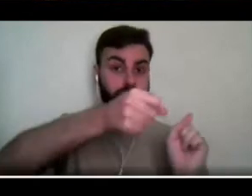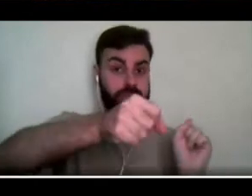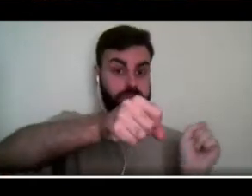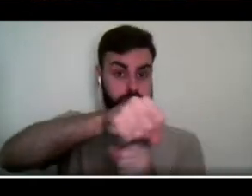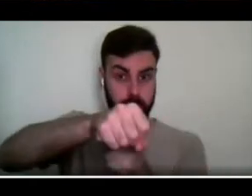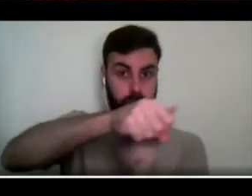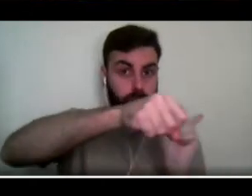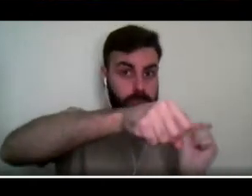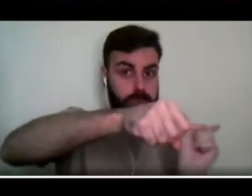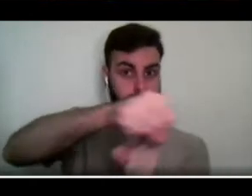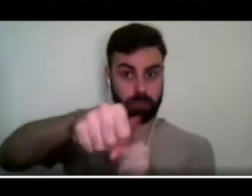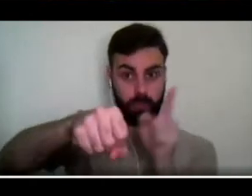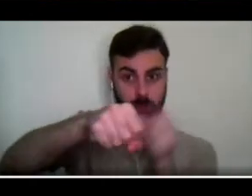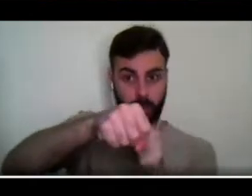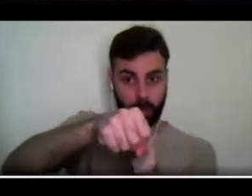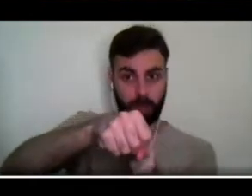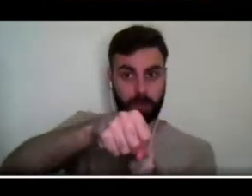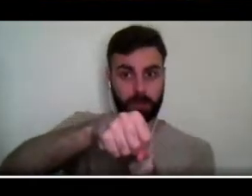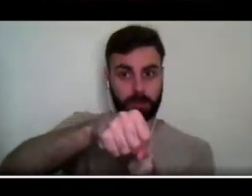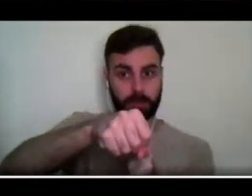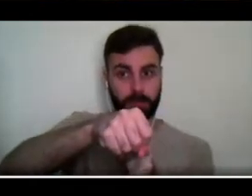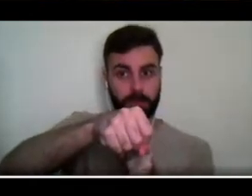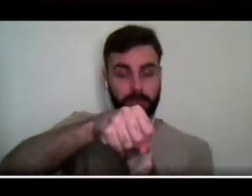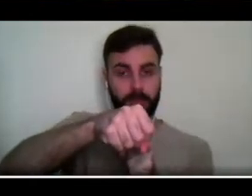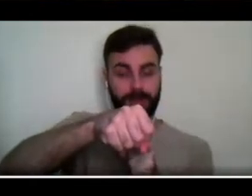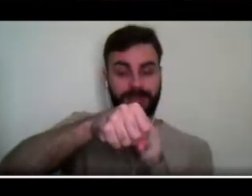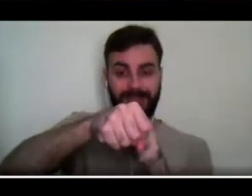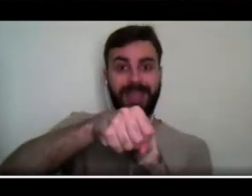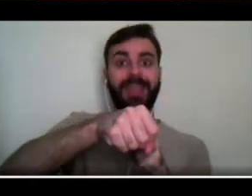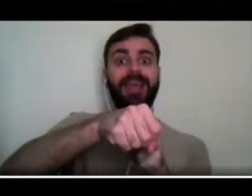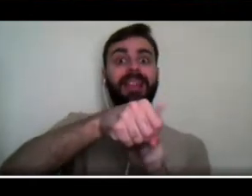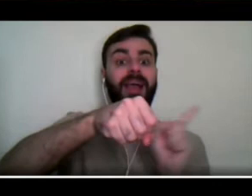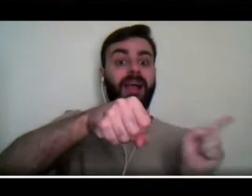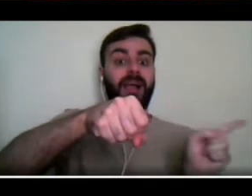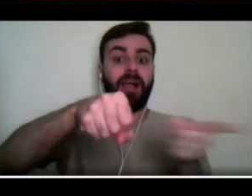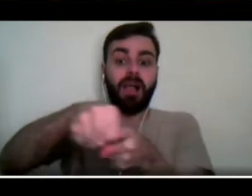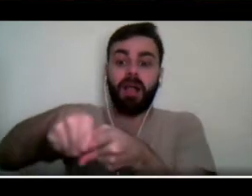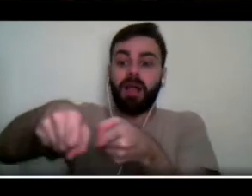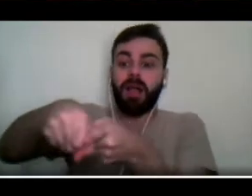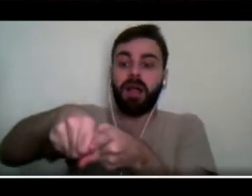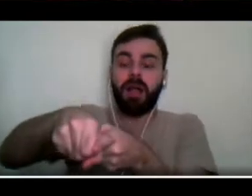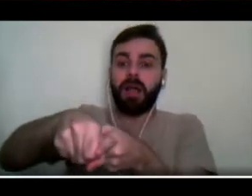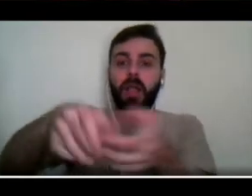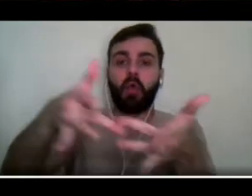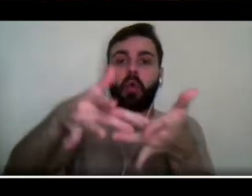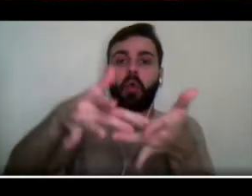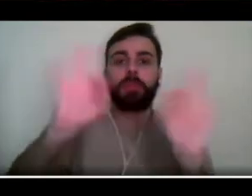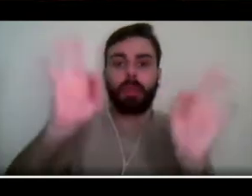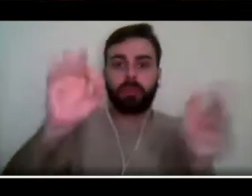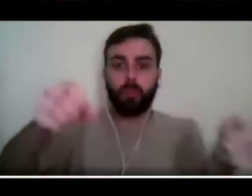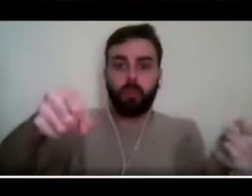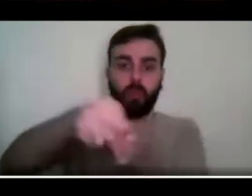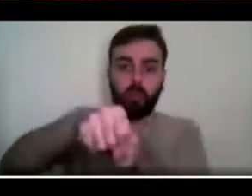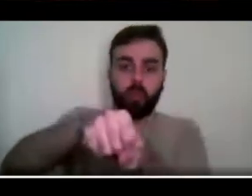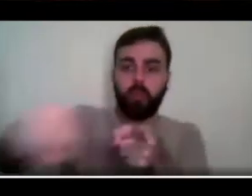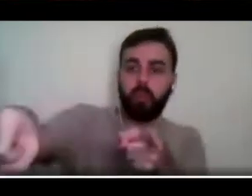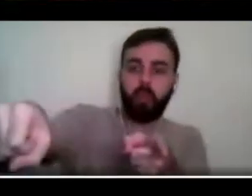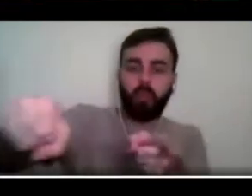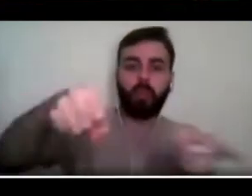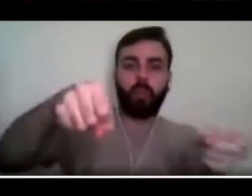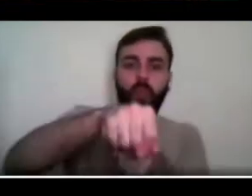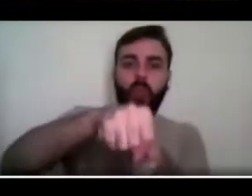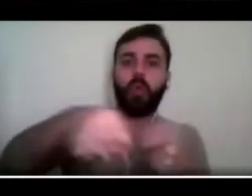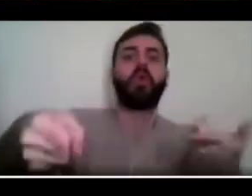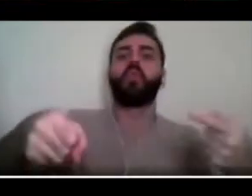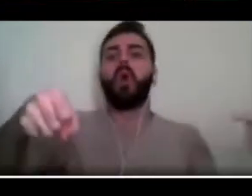não está mais em contato com o bastão, qual que é a única força que atua na bola? Se você desconsiderar a